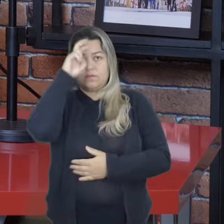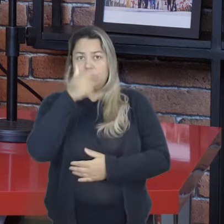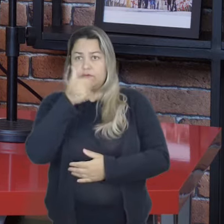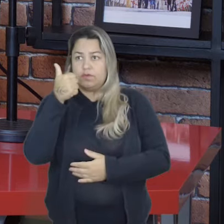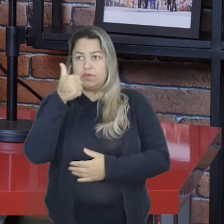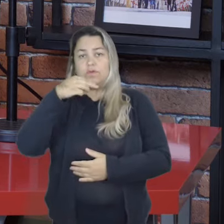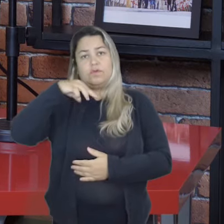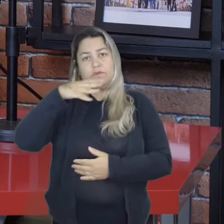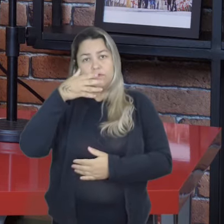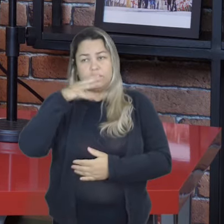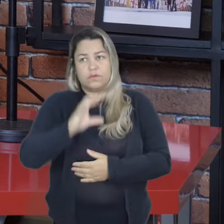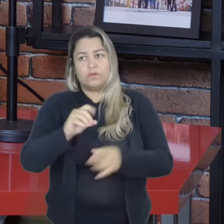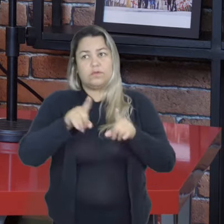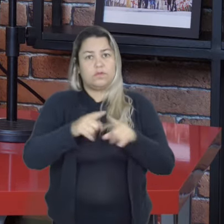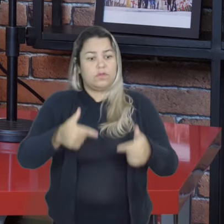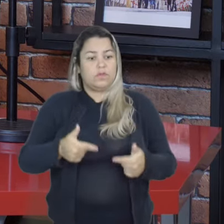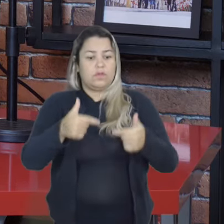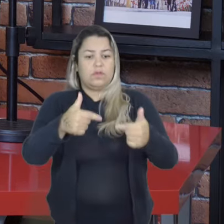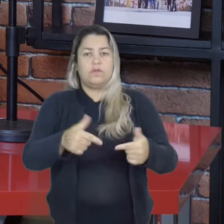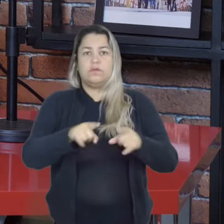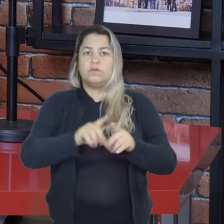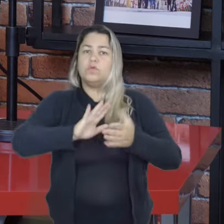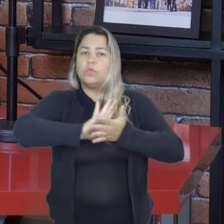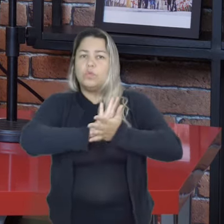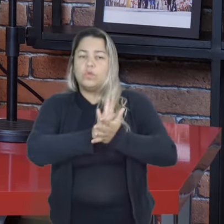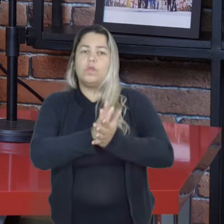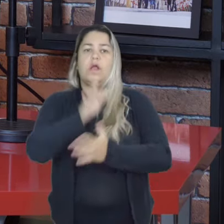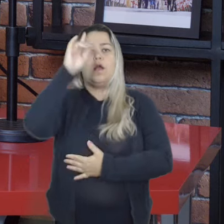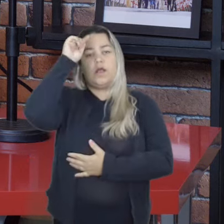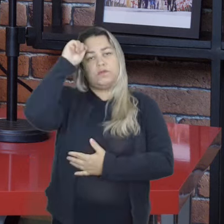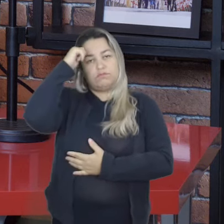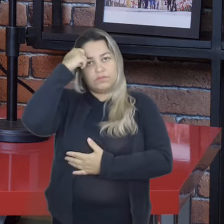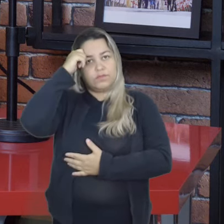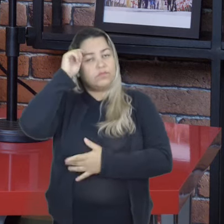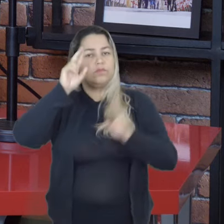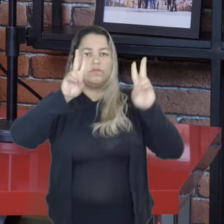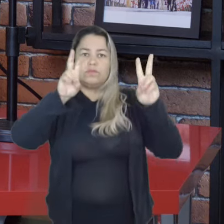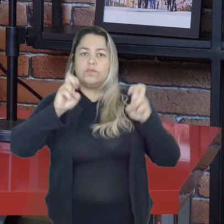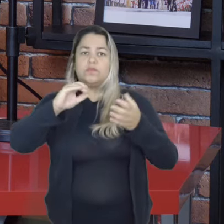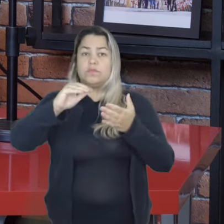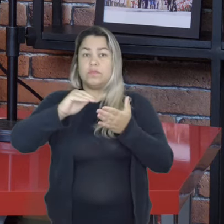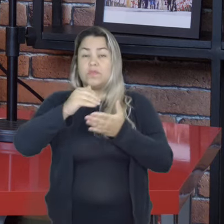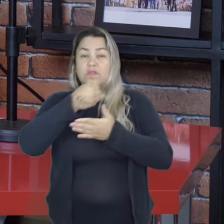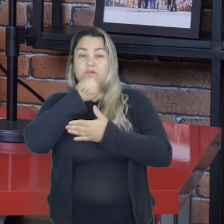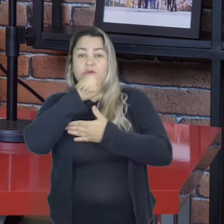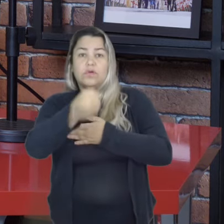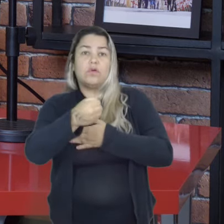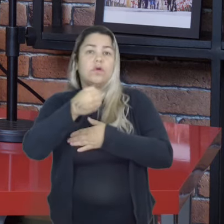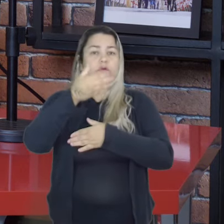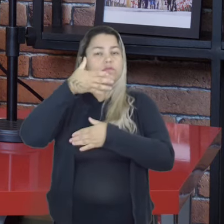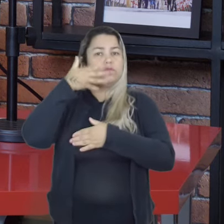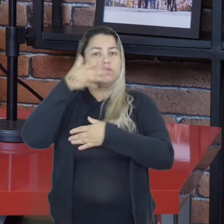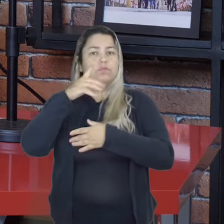A última quinta-feira, 21 de março, foi Dia Internacional de Luta pela Eliminação da Discriminação Racial. E esse foi o assunto da entrevista